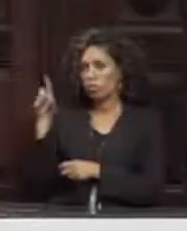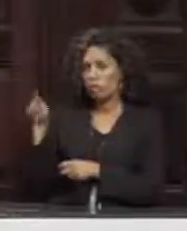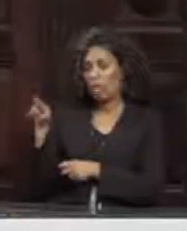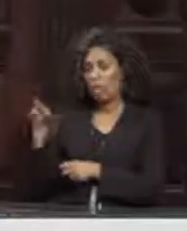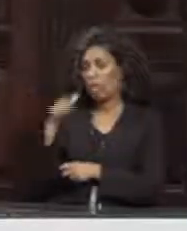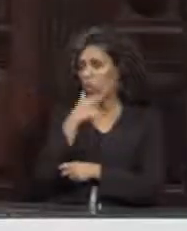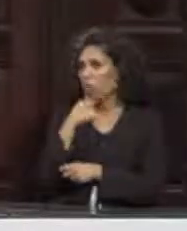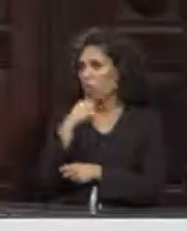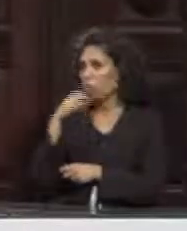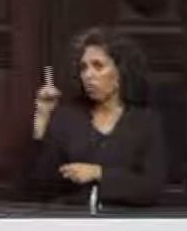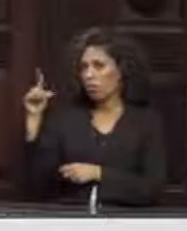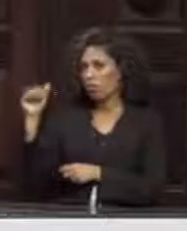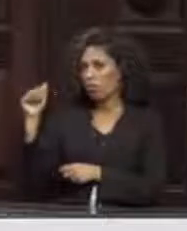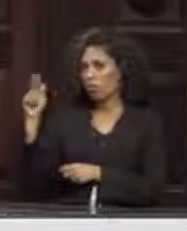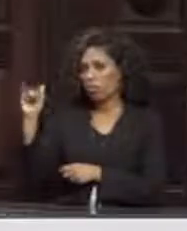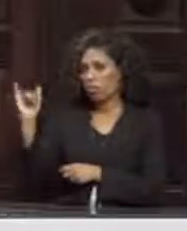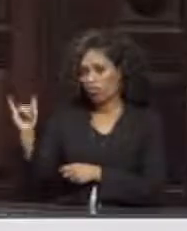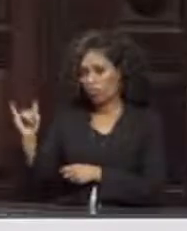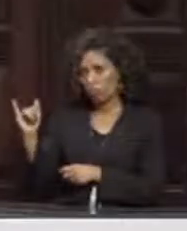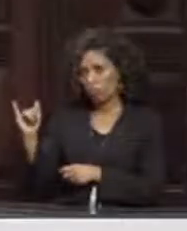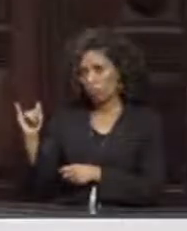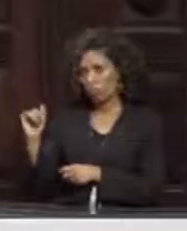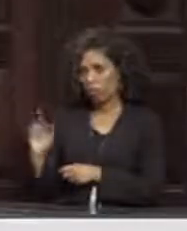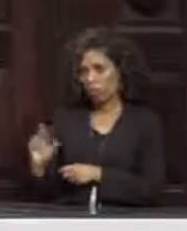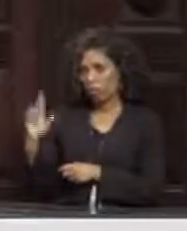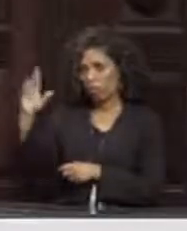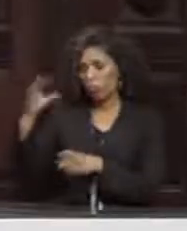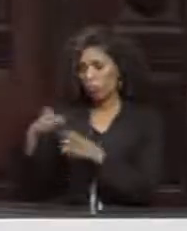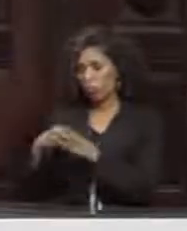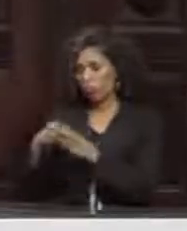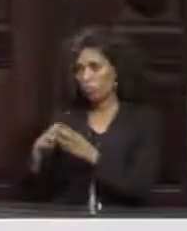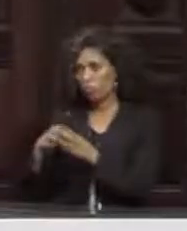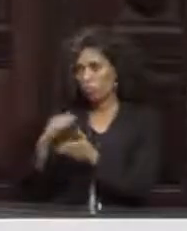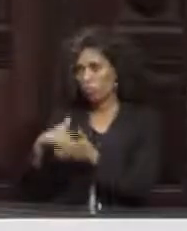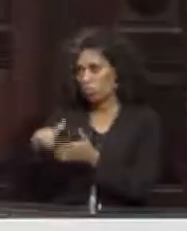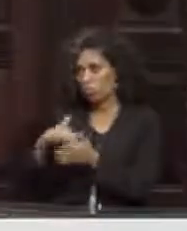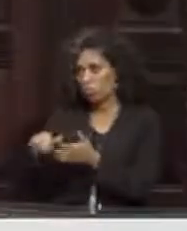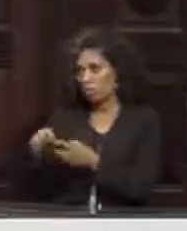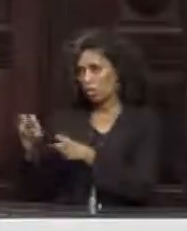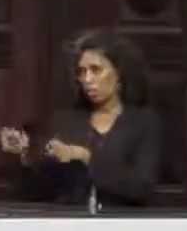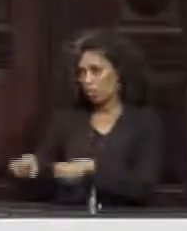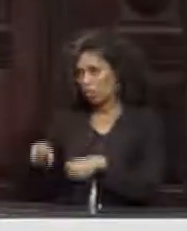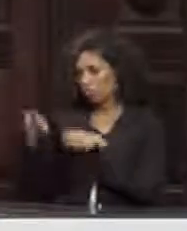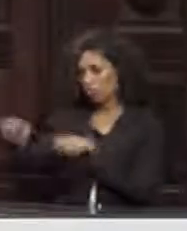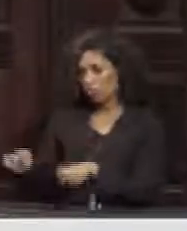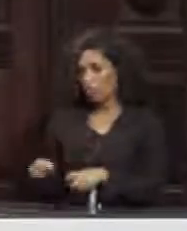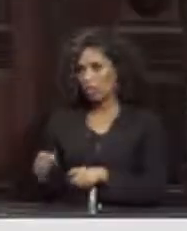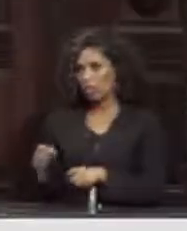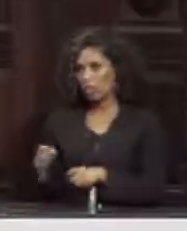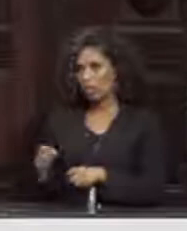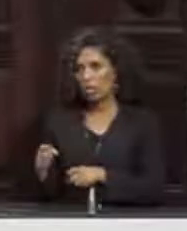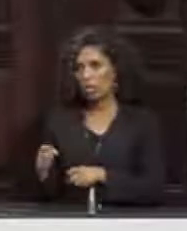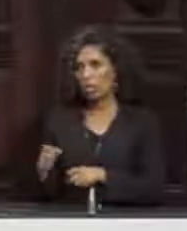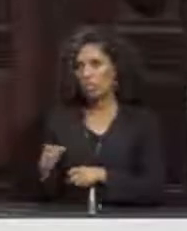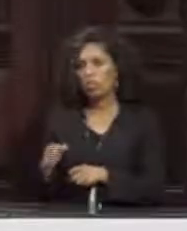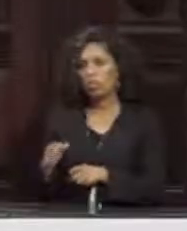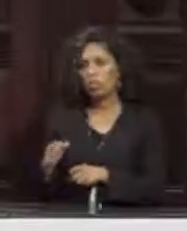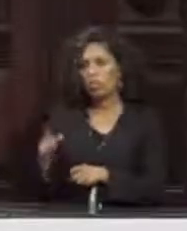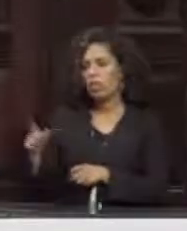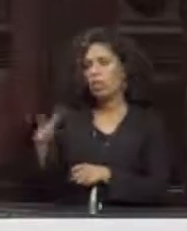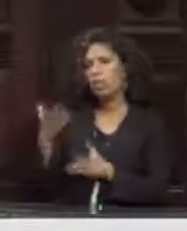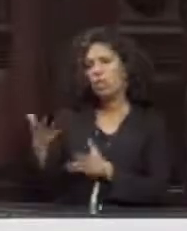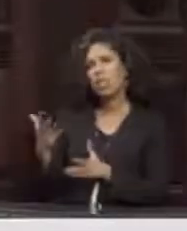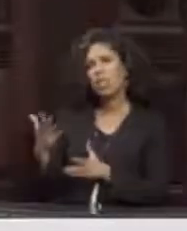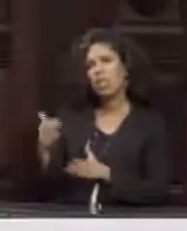subsecretaria na Fazenda exatamente para propor a modernização